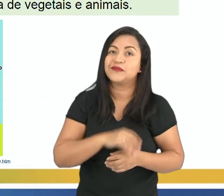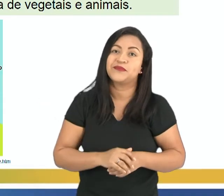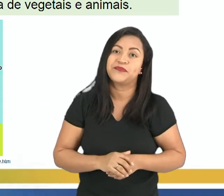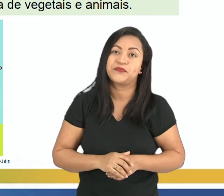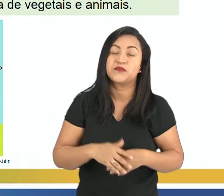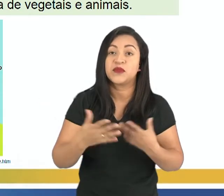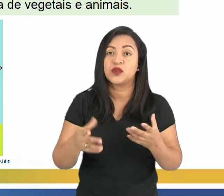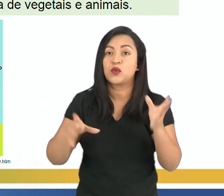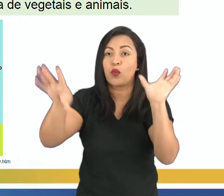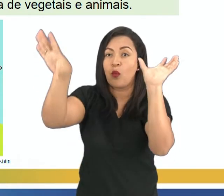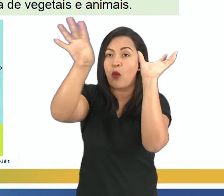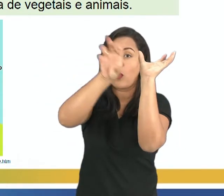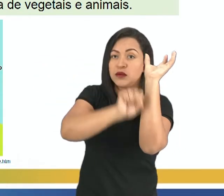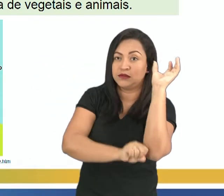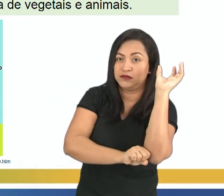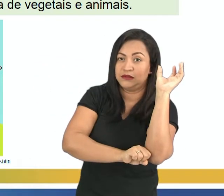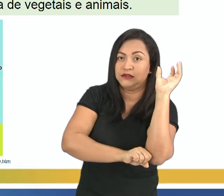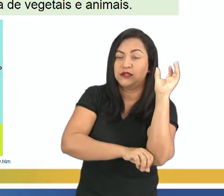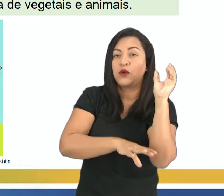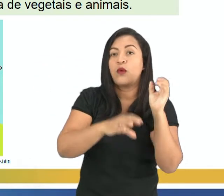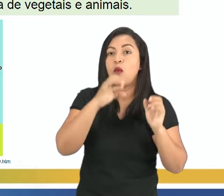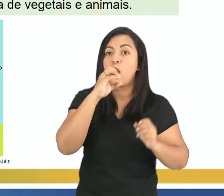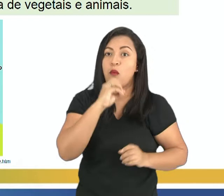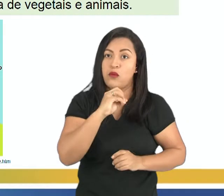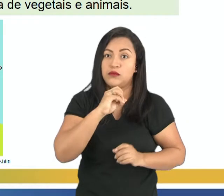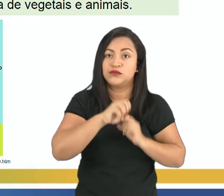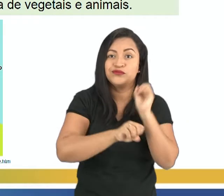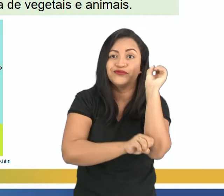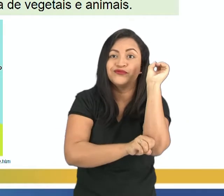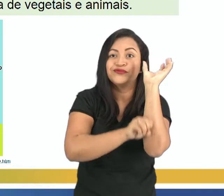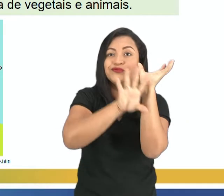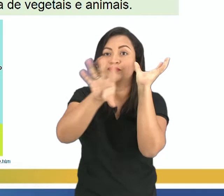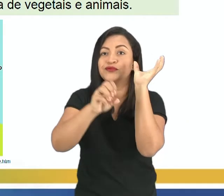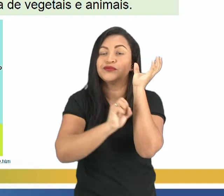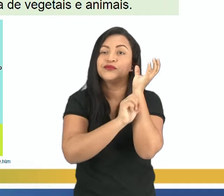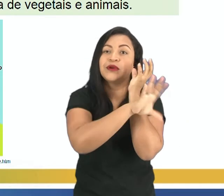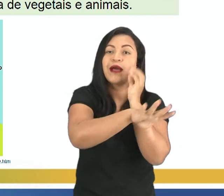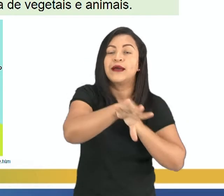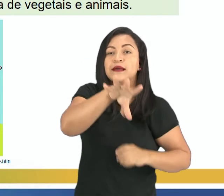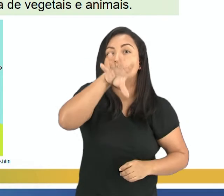na fotossíntese vai garantir que ocorra a respiração